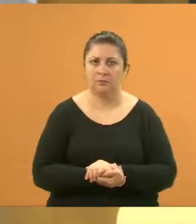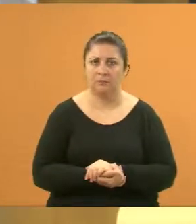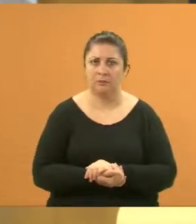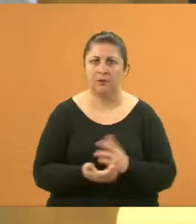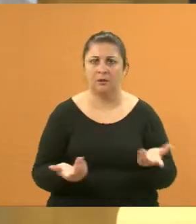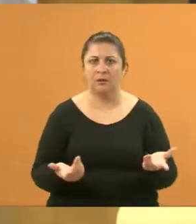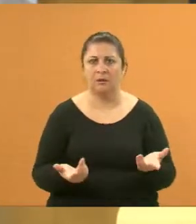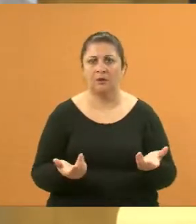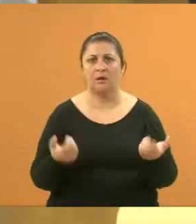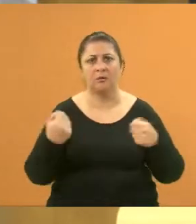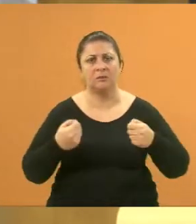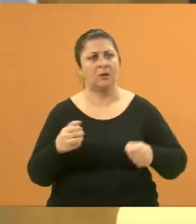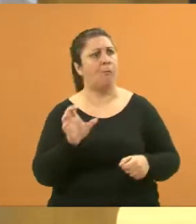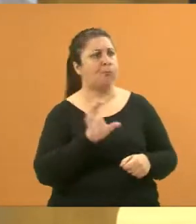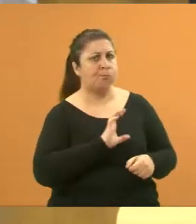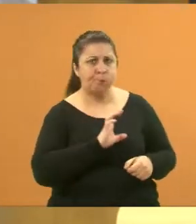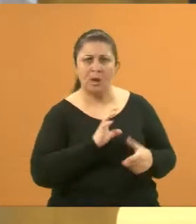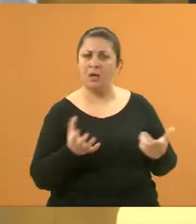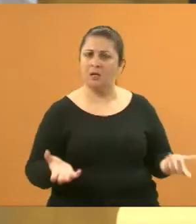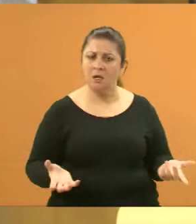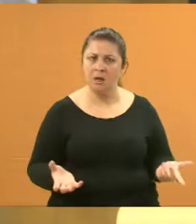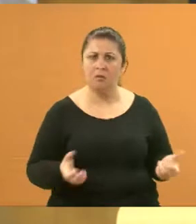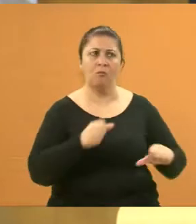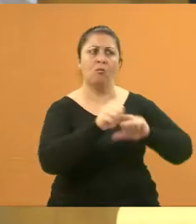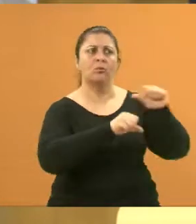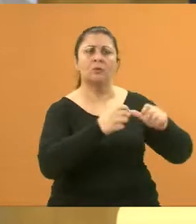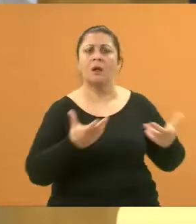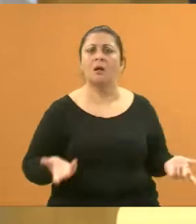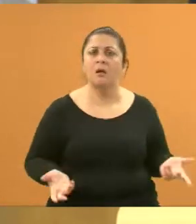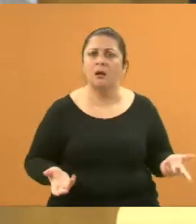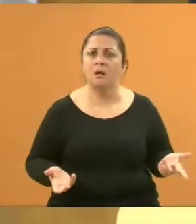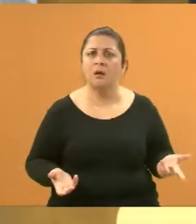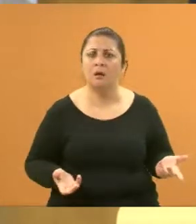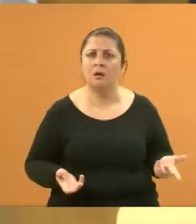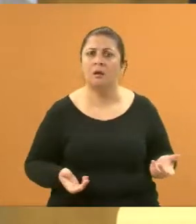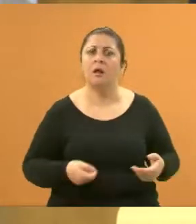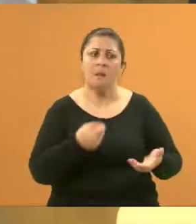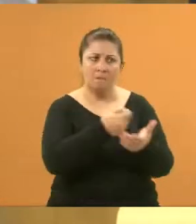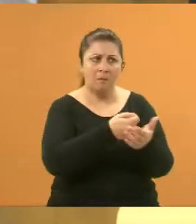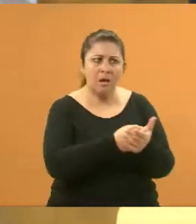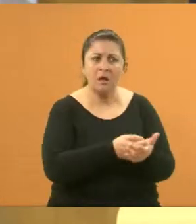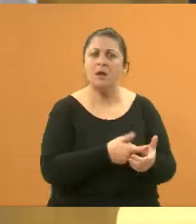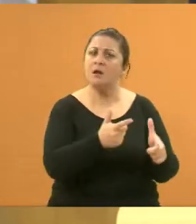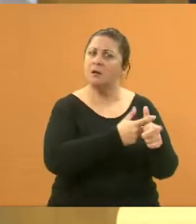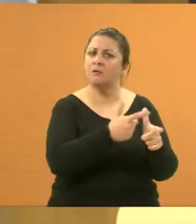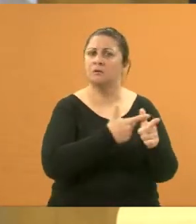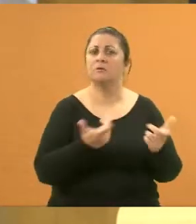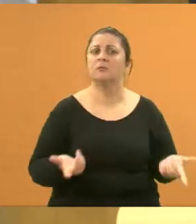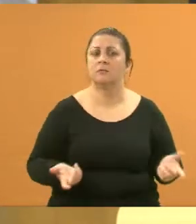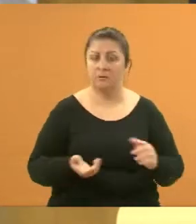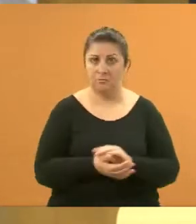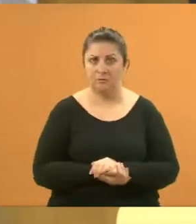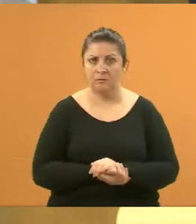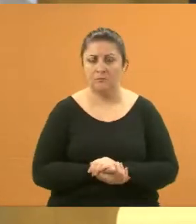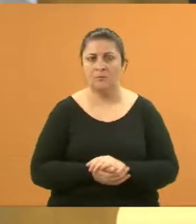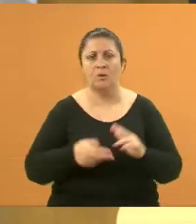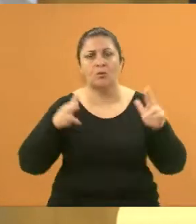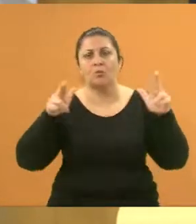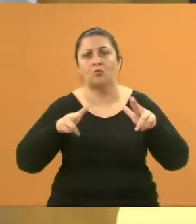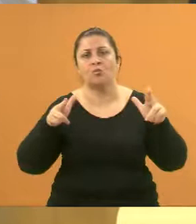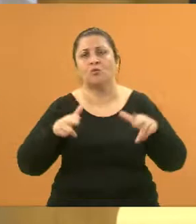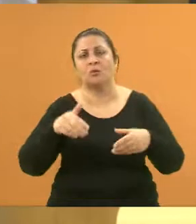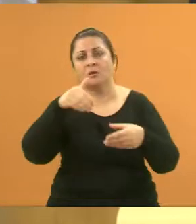Eu acho que está na hora dos ricos também começar a pagar essas contas, essas dívidas. E jamais aqui